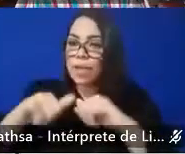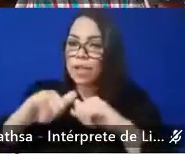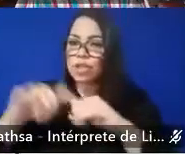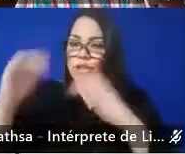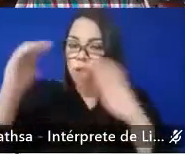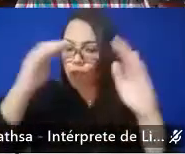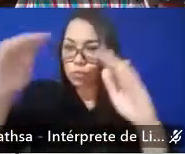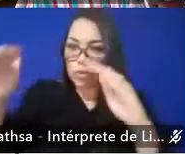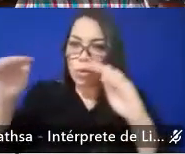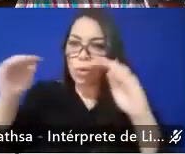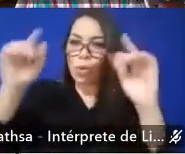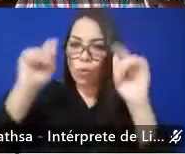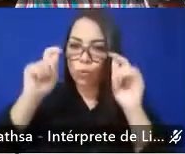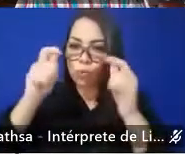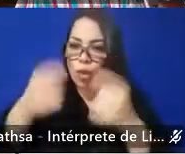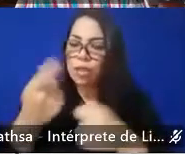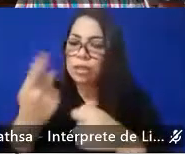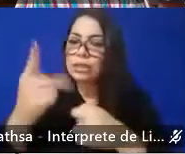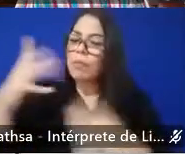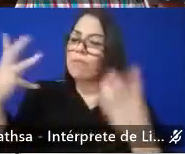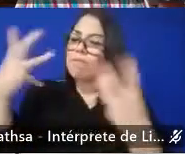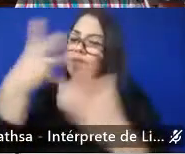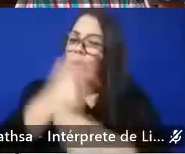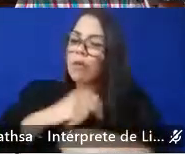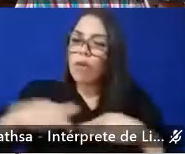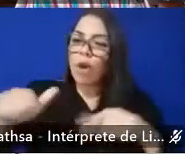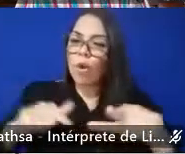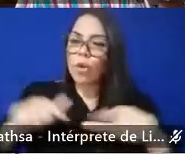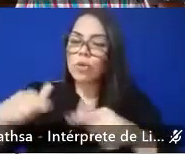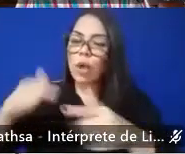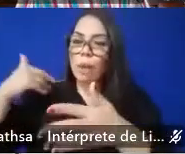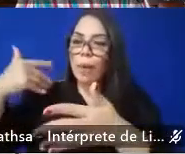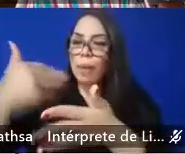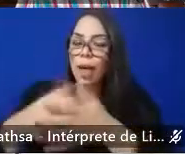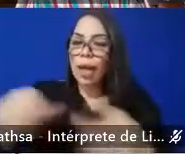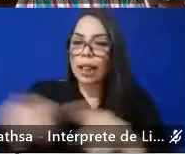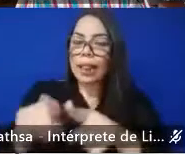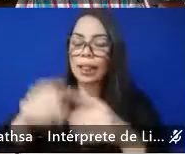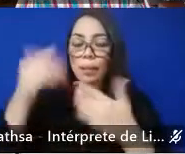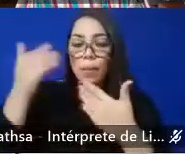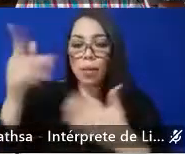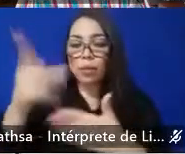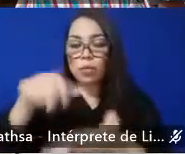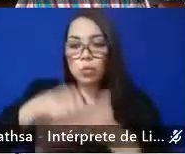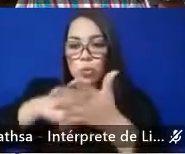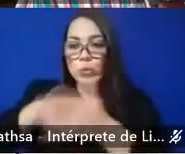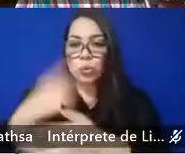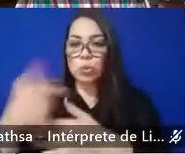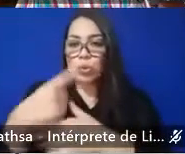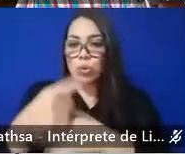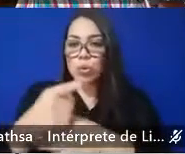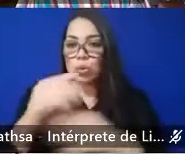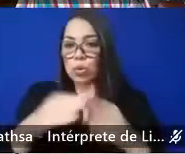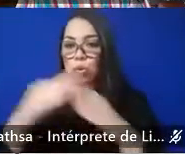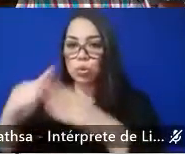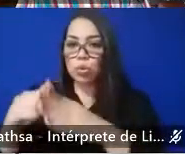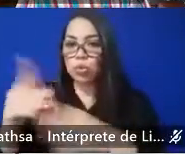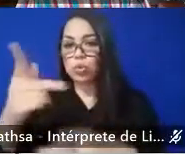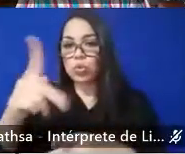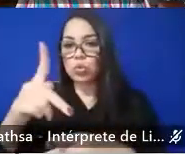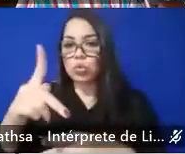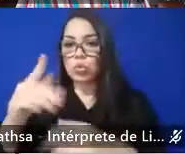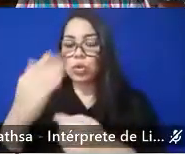belo trabalho que desempenhou e os agradecimentos pela dedicação a nossa instituição no período em que esteve à frente da